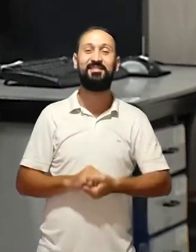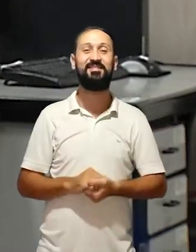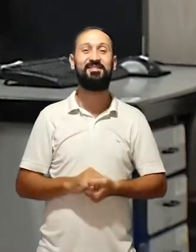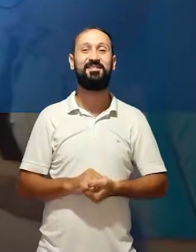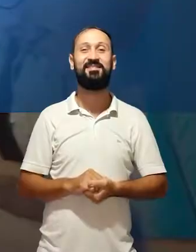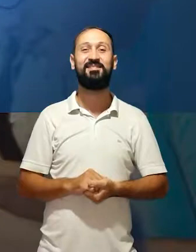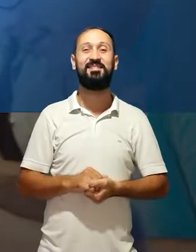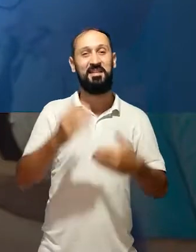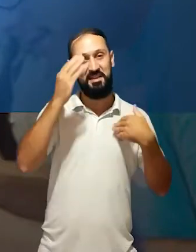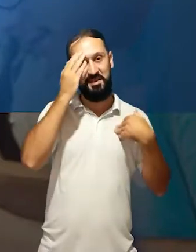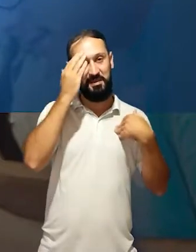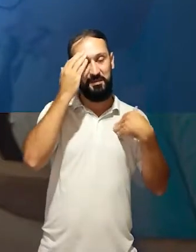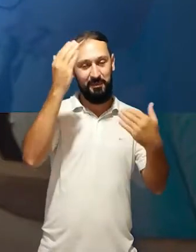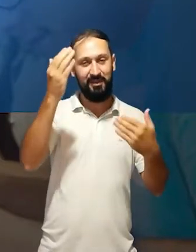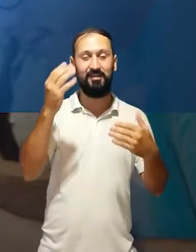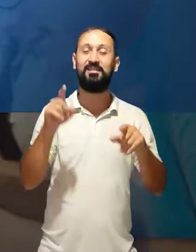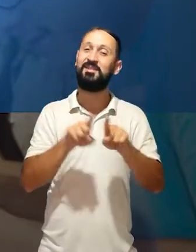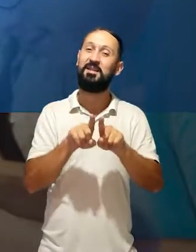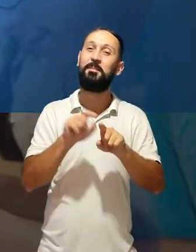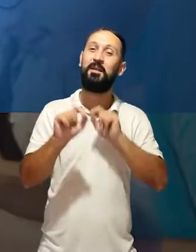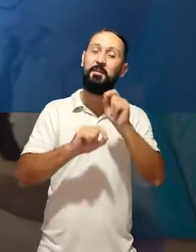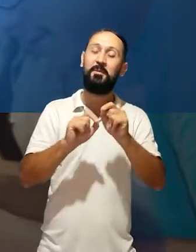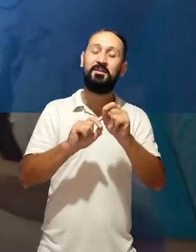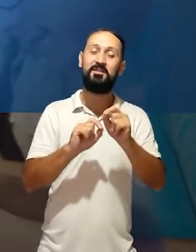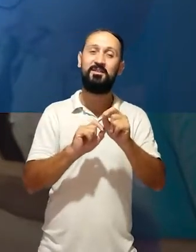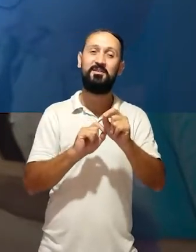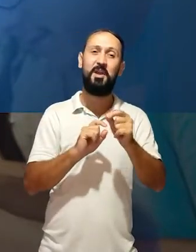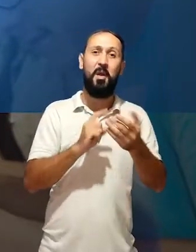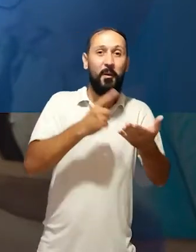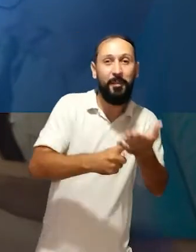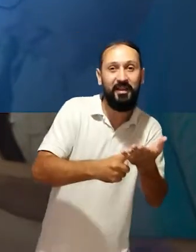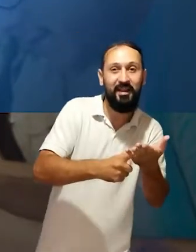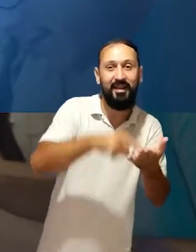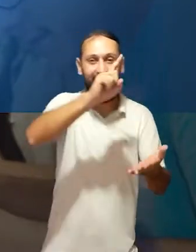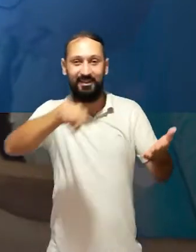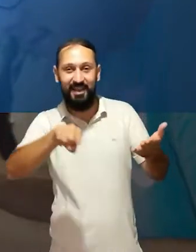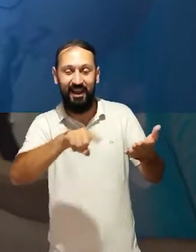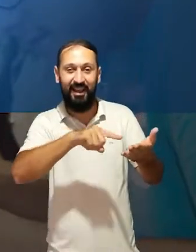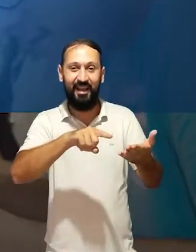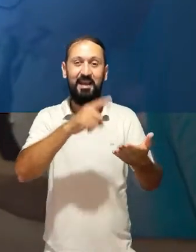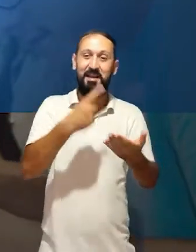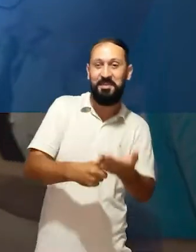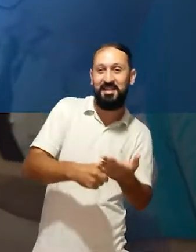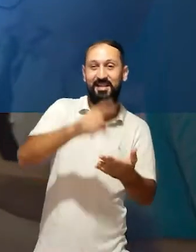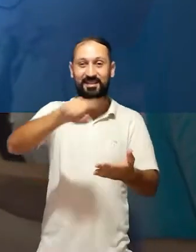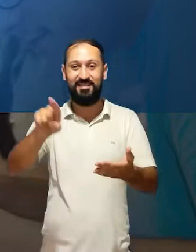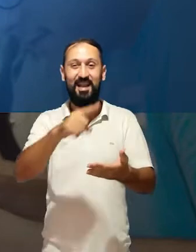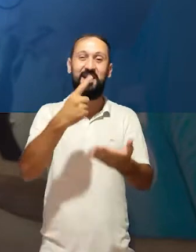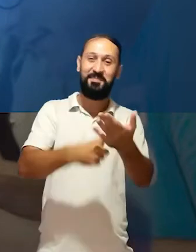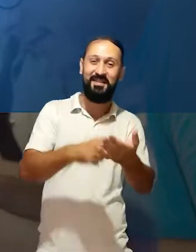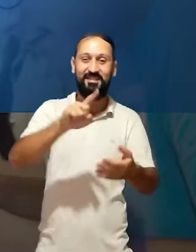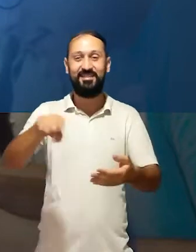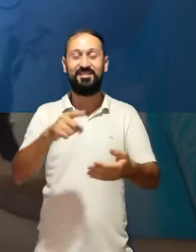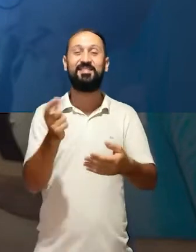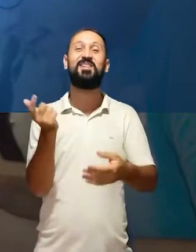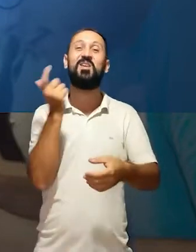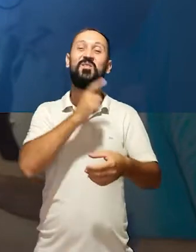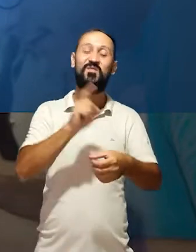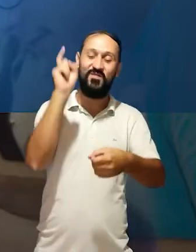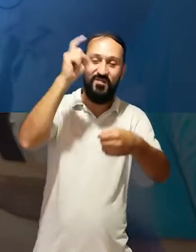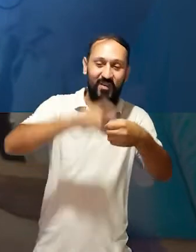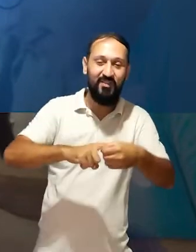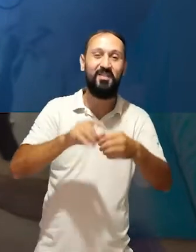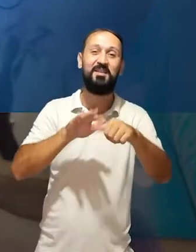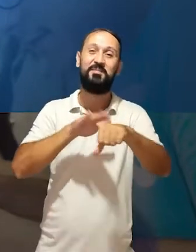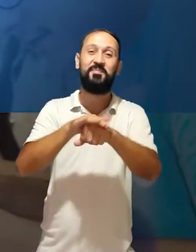Ler é Viver. Obrigado, Humberto. Eu também, né? Depois de tantas marcadas e desmarcadas, conseguimos